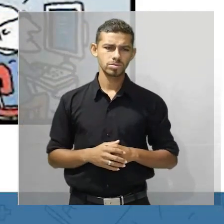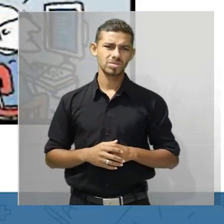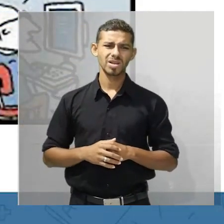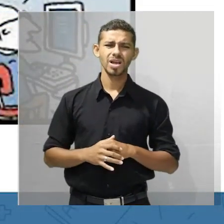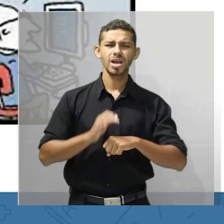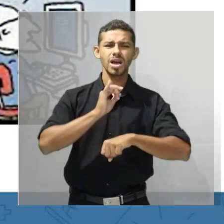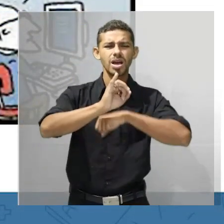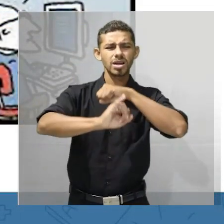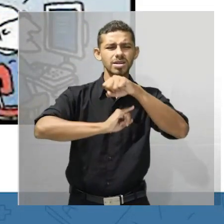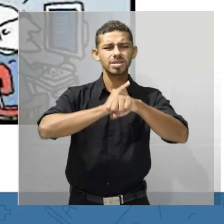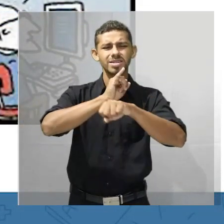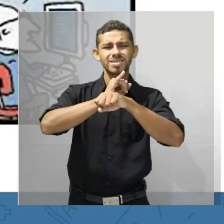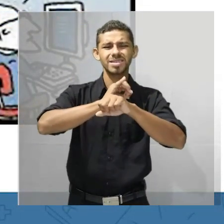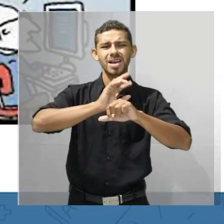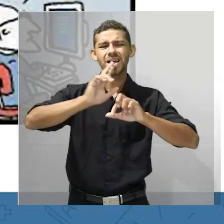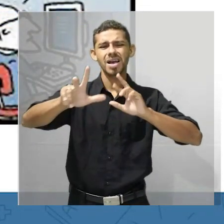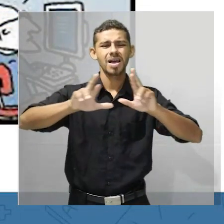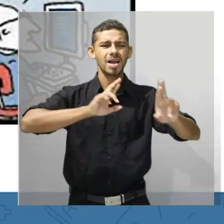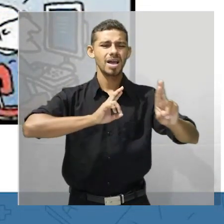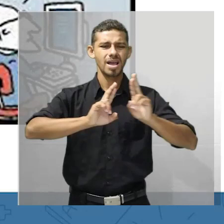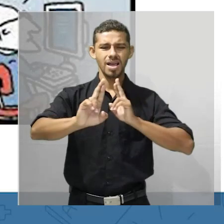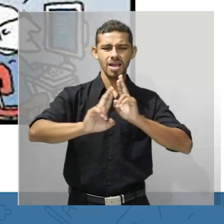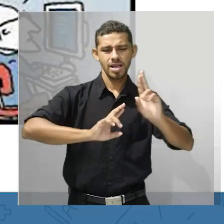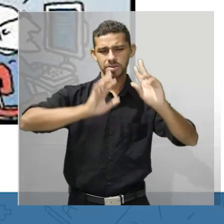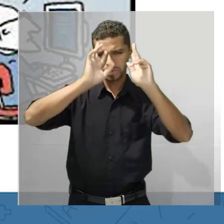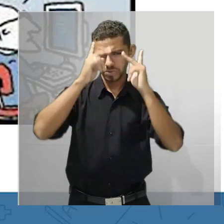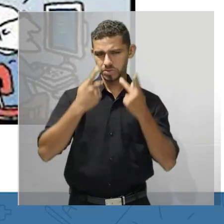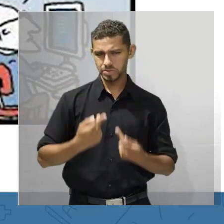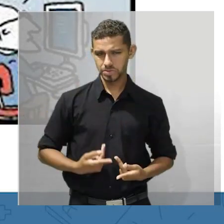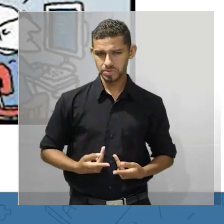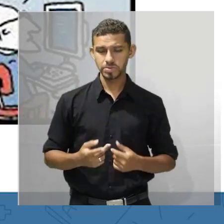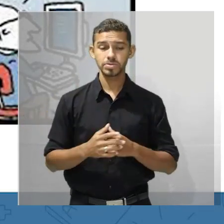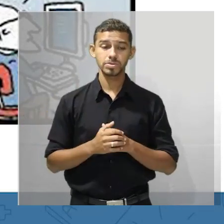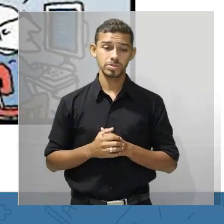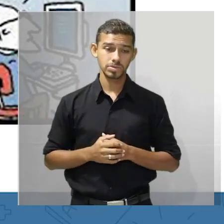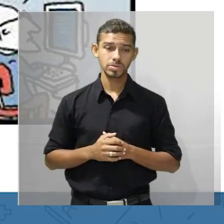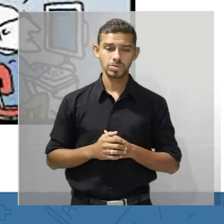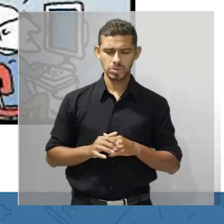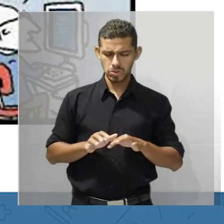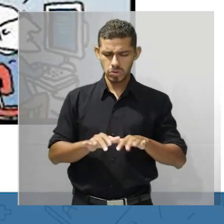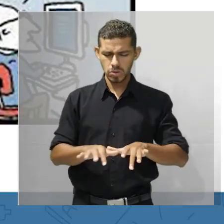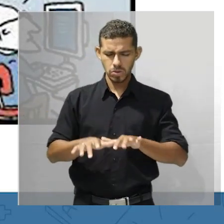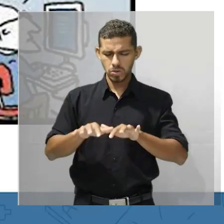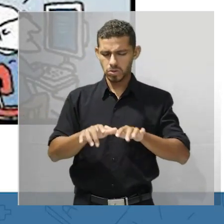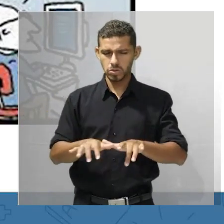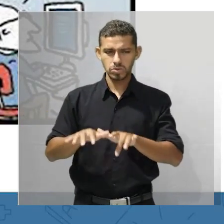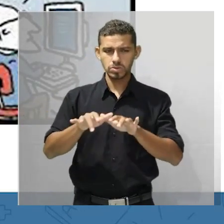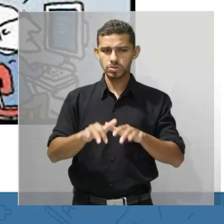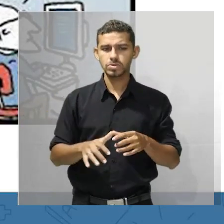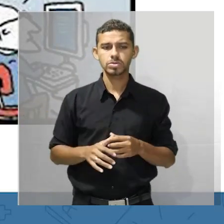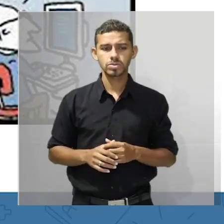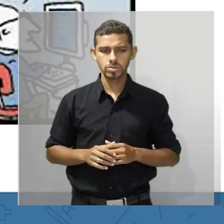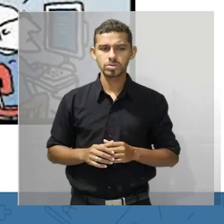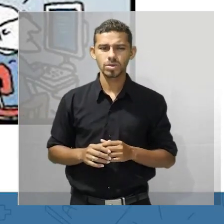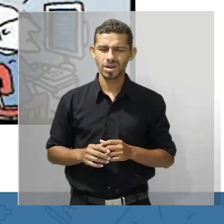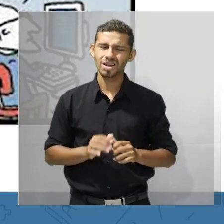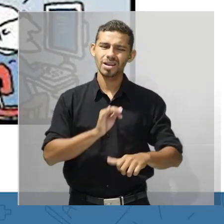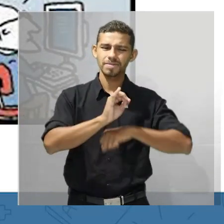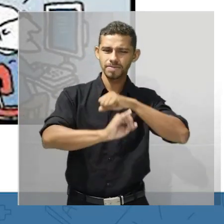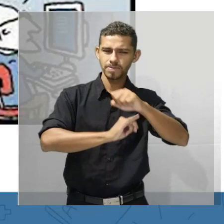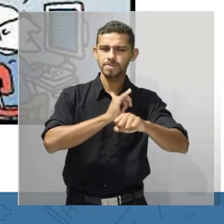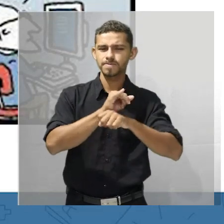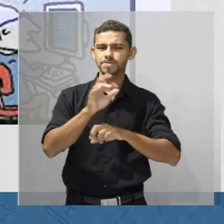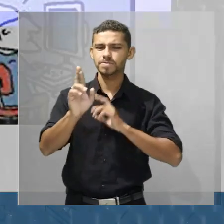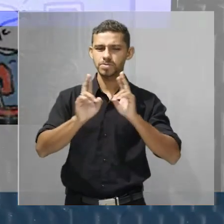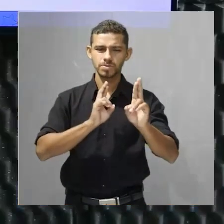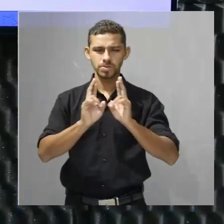as relações humanas ele começa né o primeiro quadrinho tá ele lá no computador né A internet está mudando